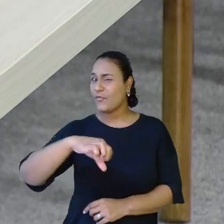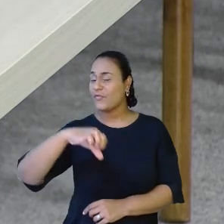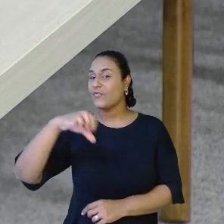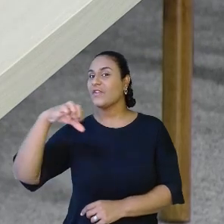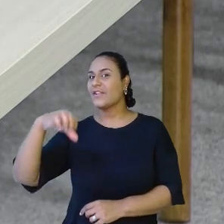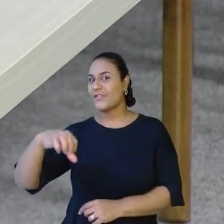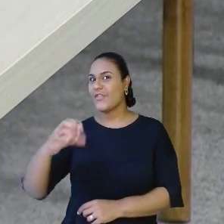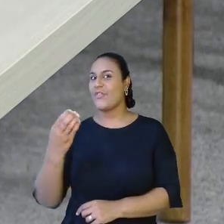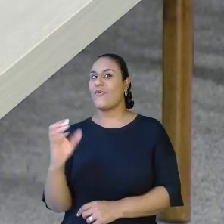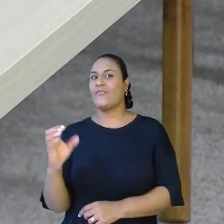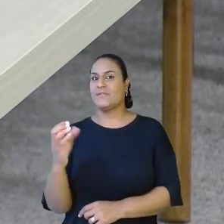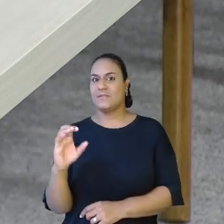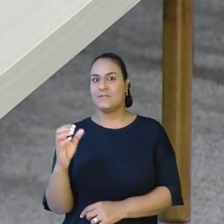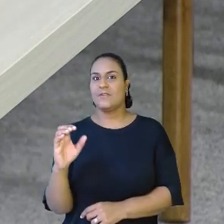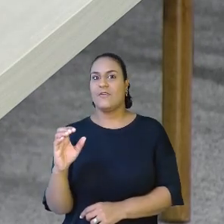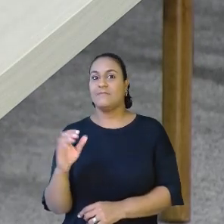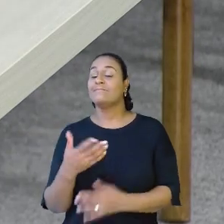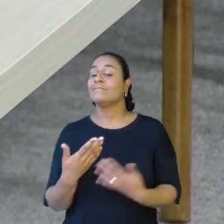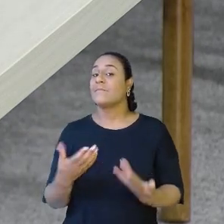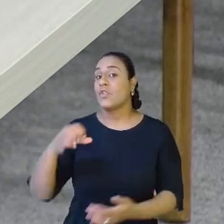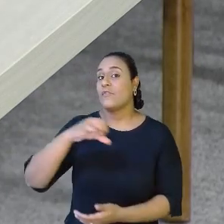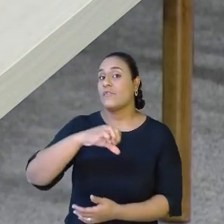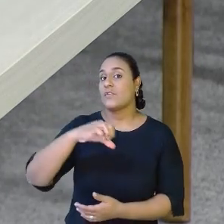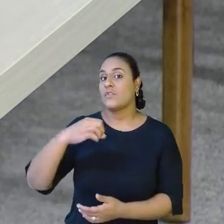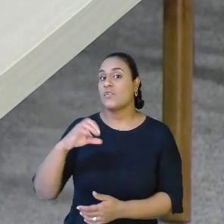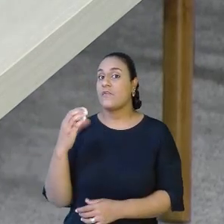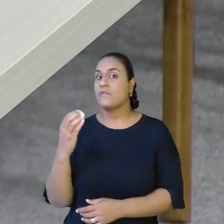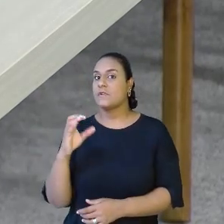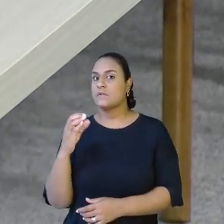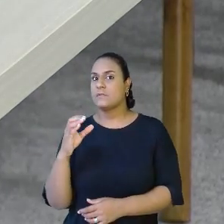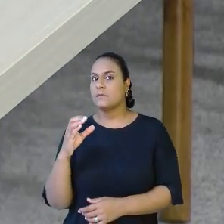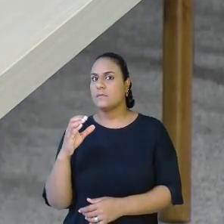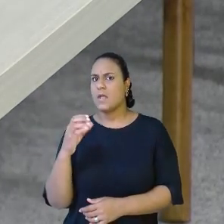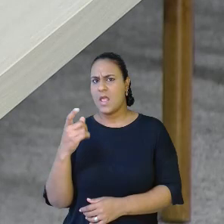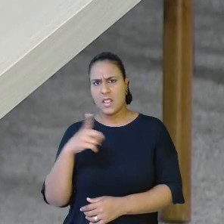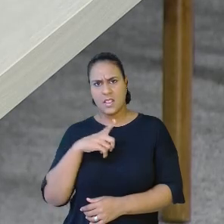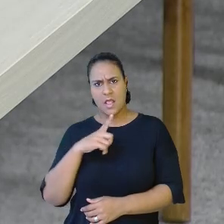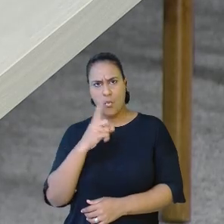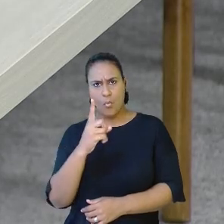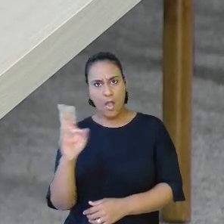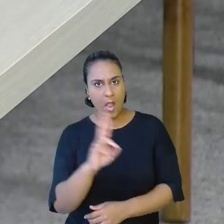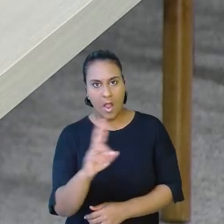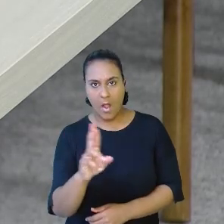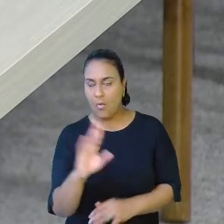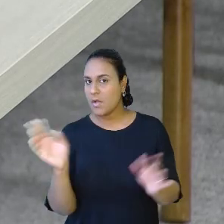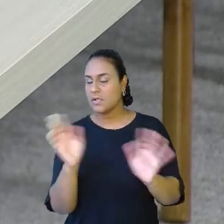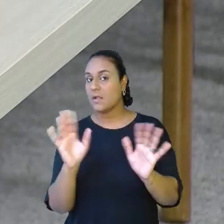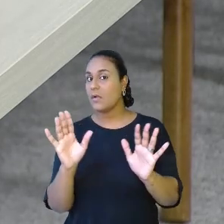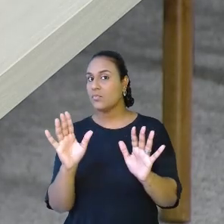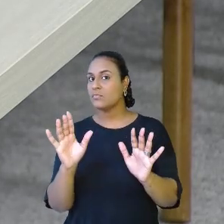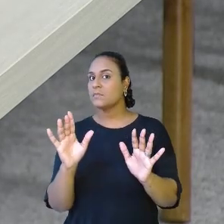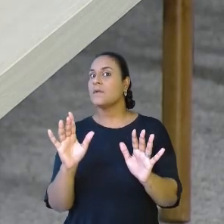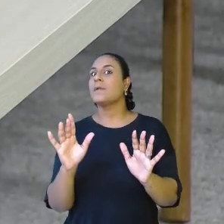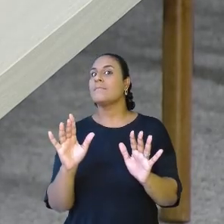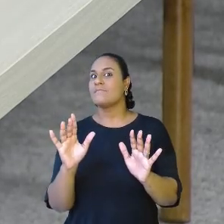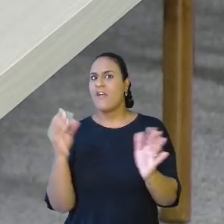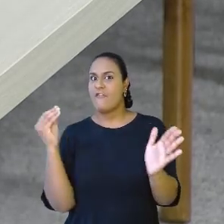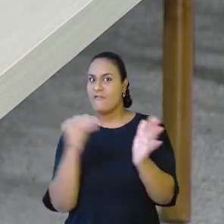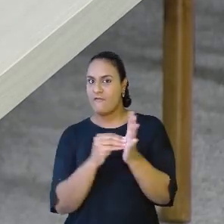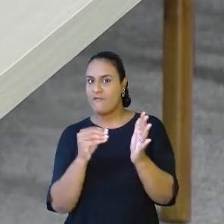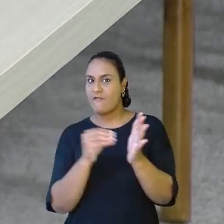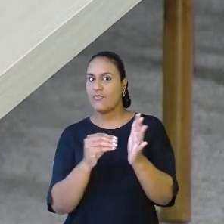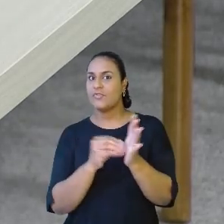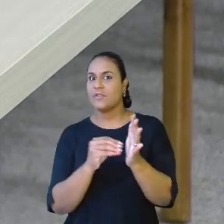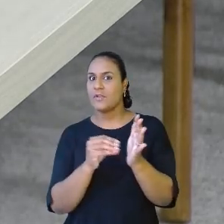99 centavos. 99 centavos, eu tenho R$1? Não, estaria faltando mais um centavinho que eu